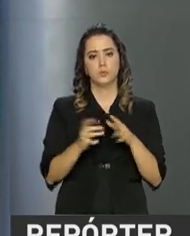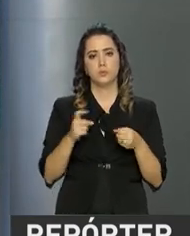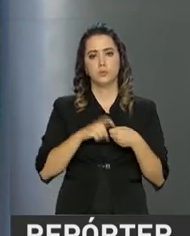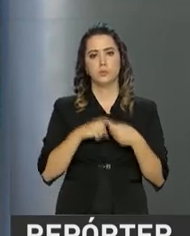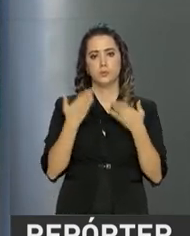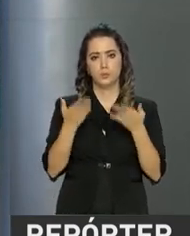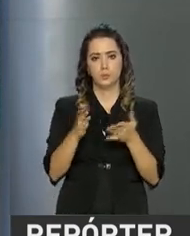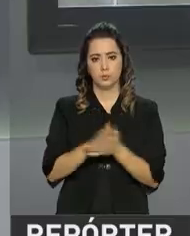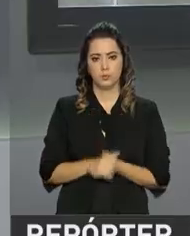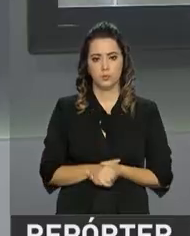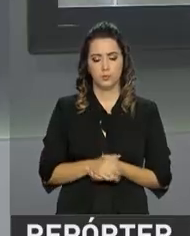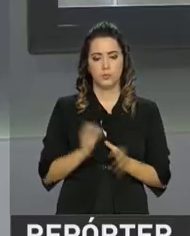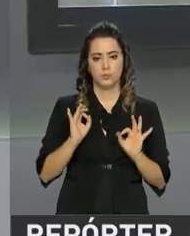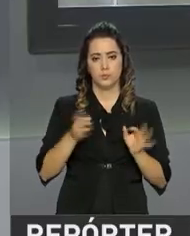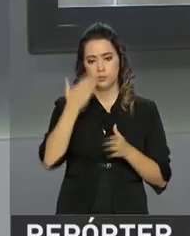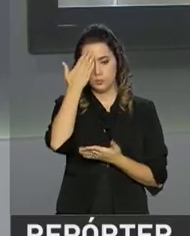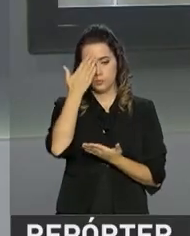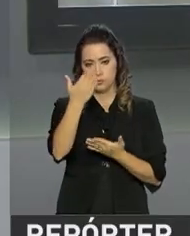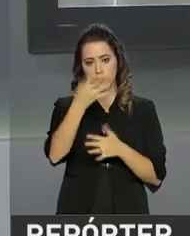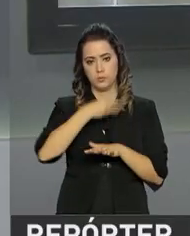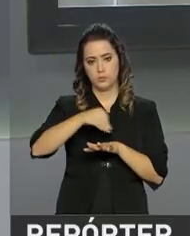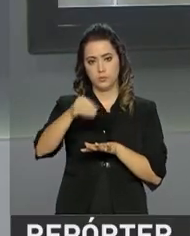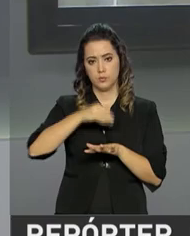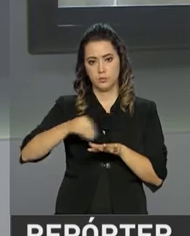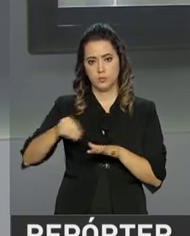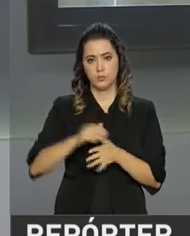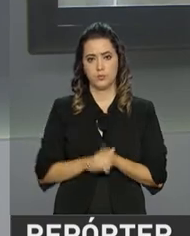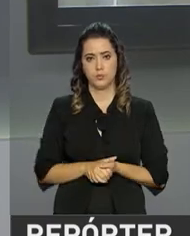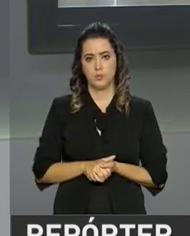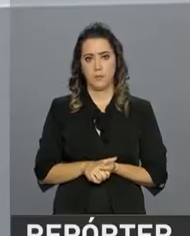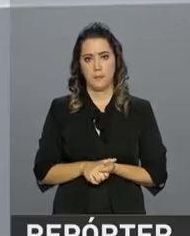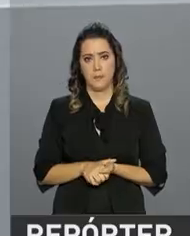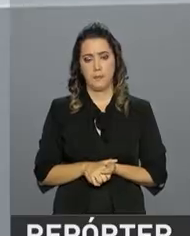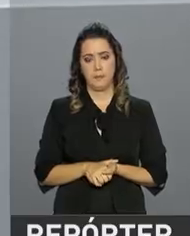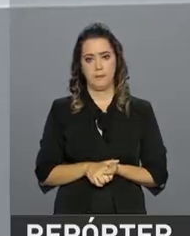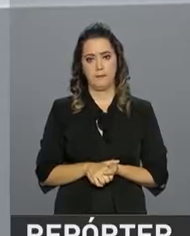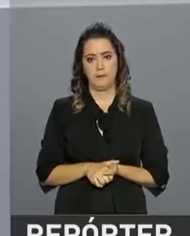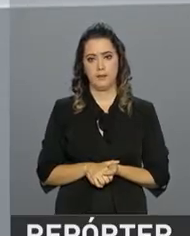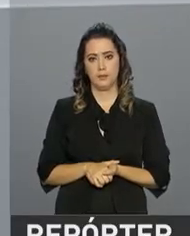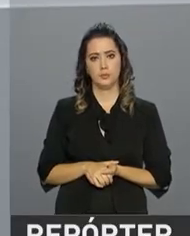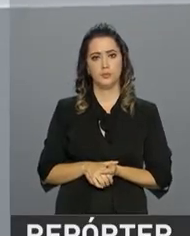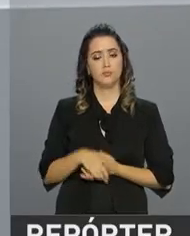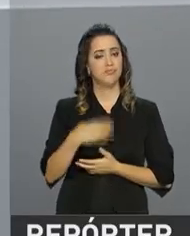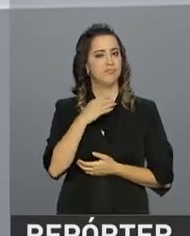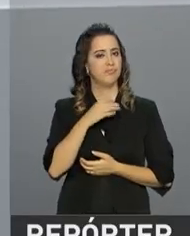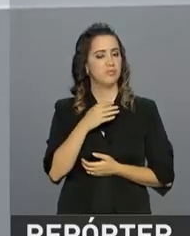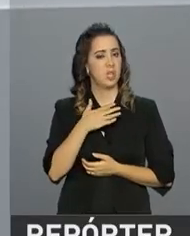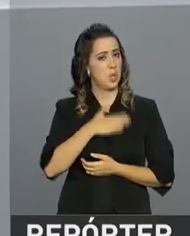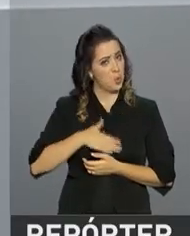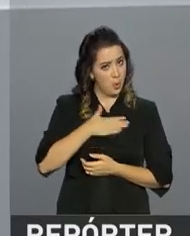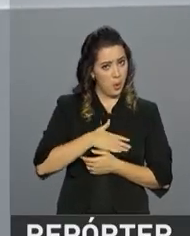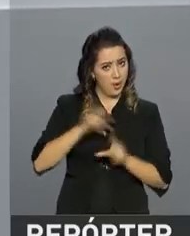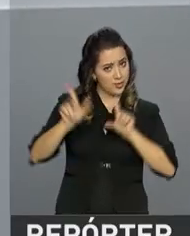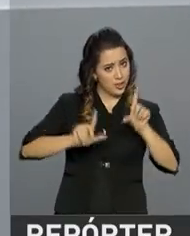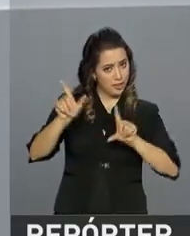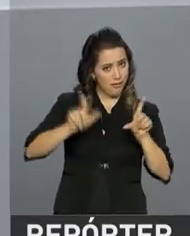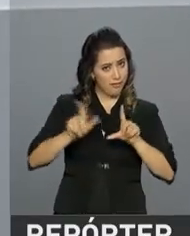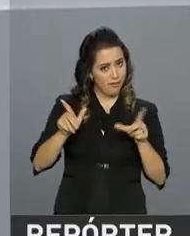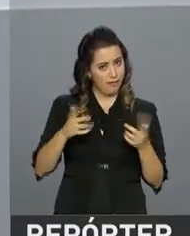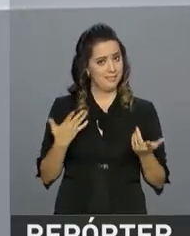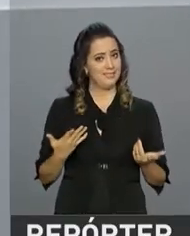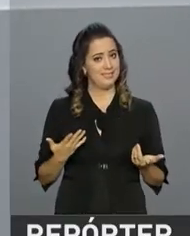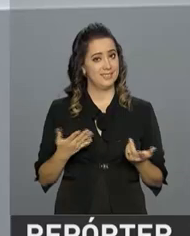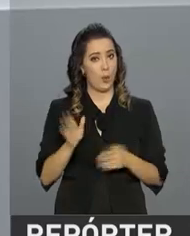volto com você, Thaís. Muito obrigada, Pablo, pelas suas informações. Quem não gosta de assistir televisão no tempo